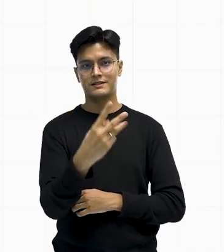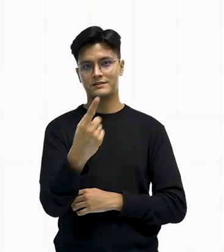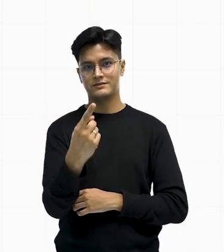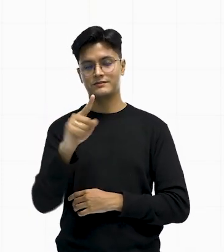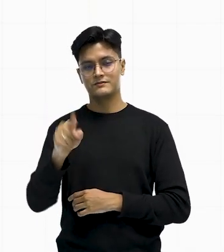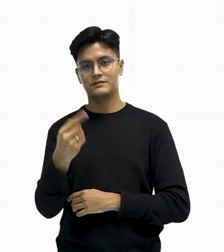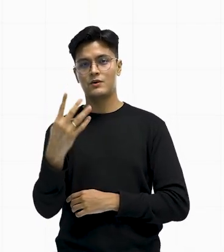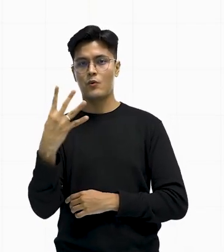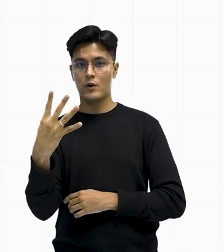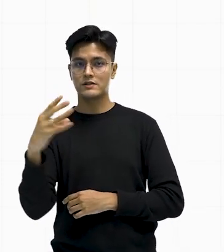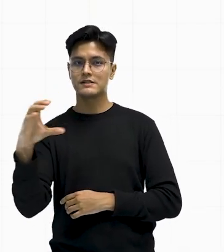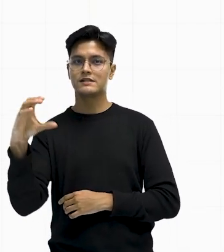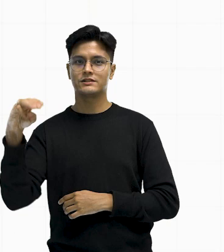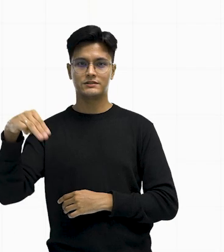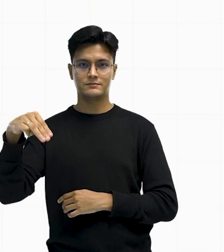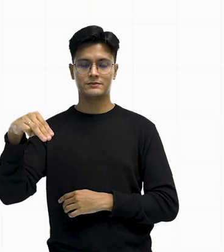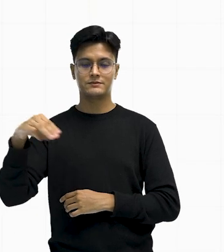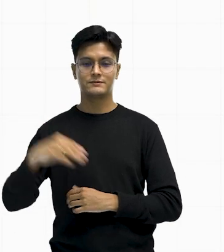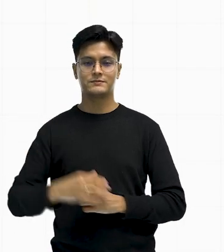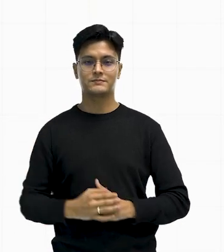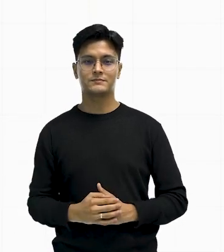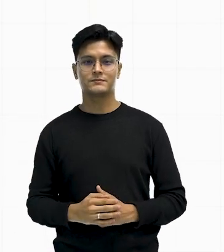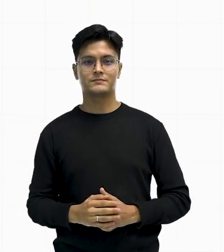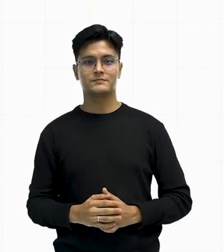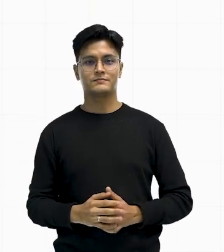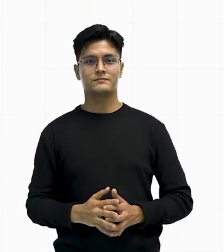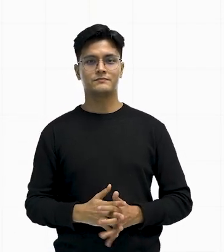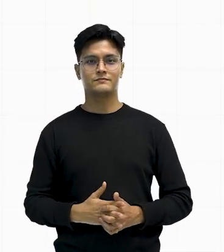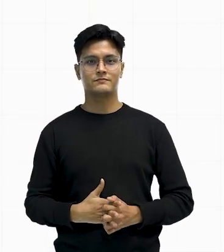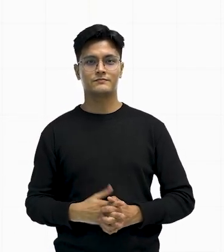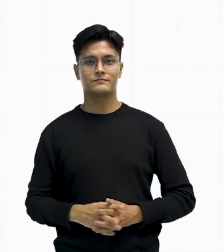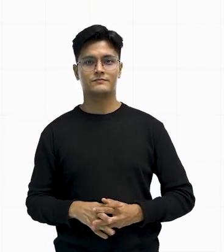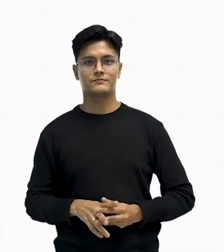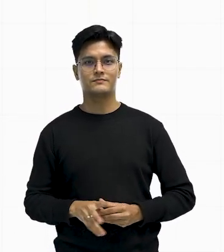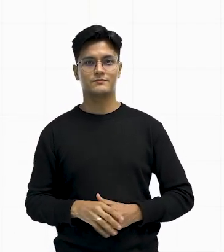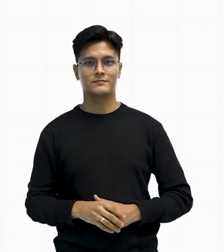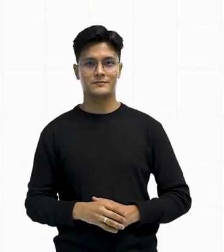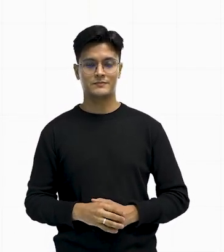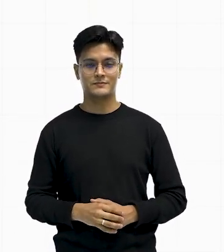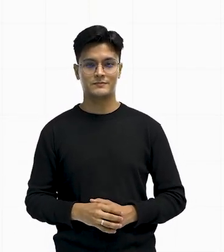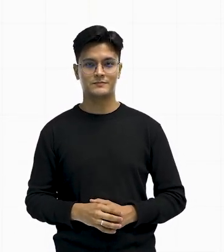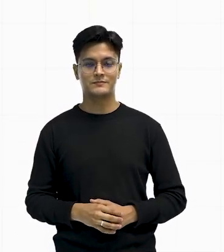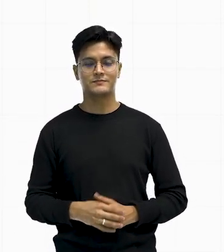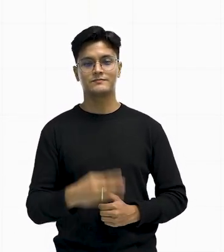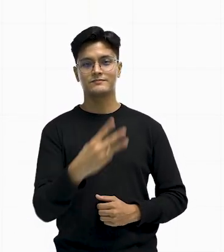31,4 centímetros. Só apagar aqui rapidinho para ficar melhor.